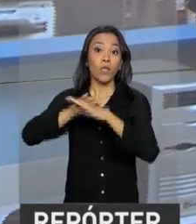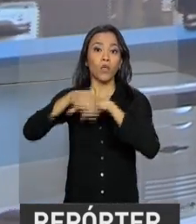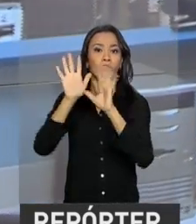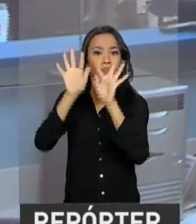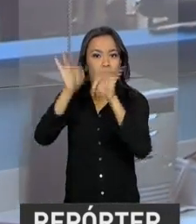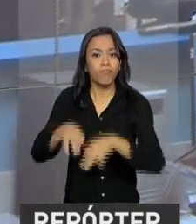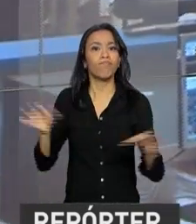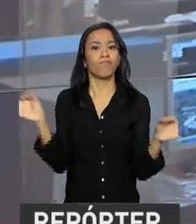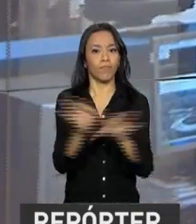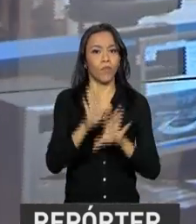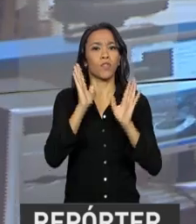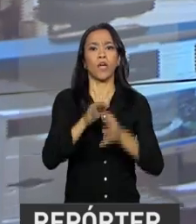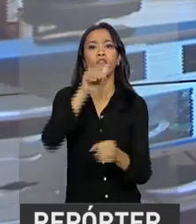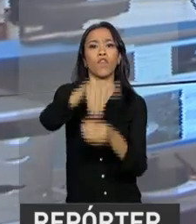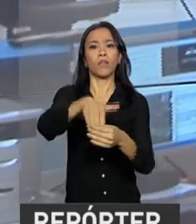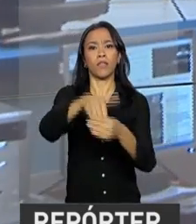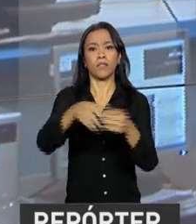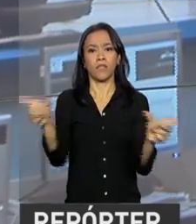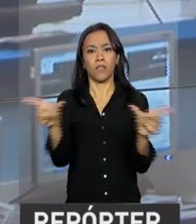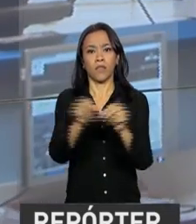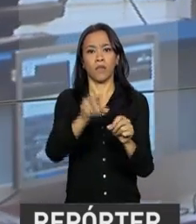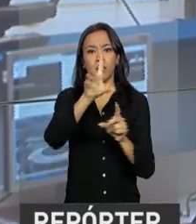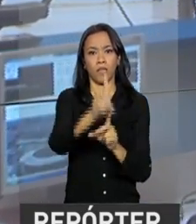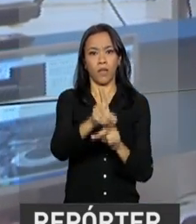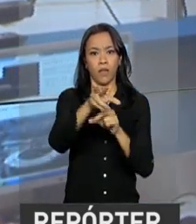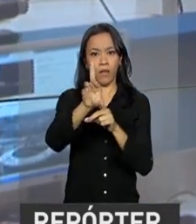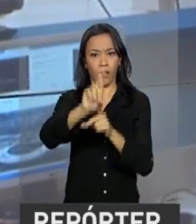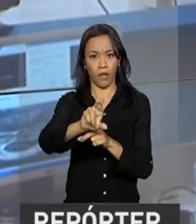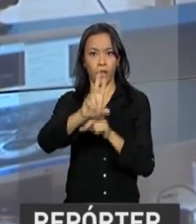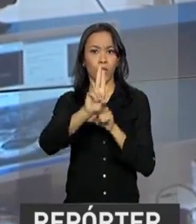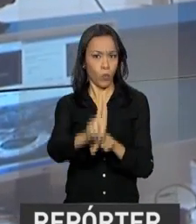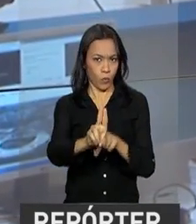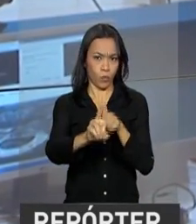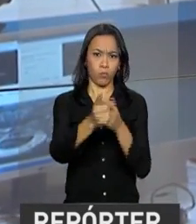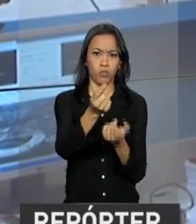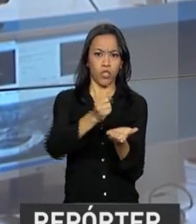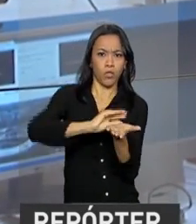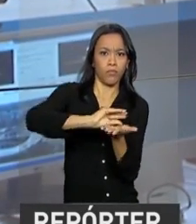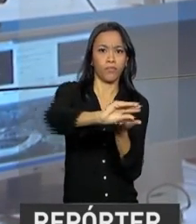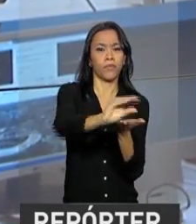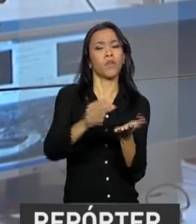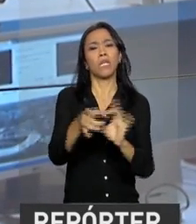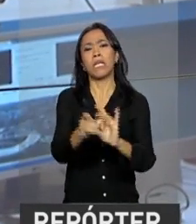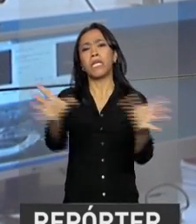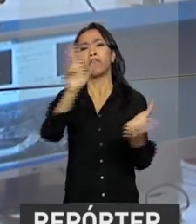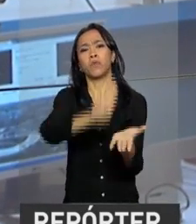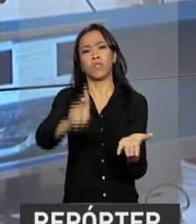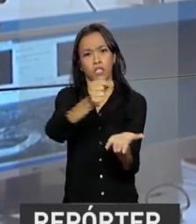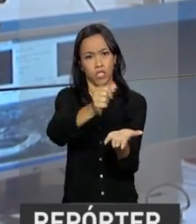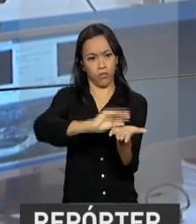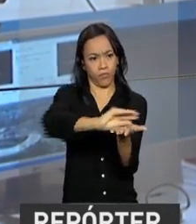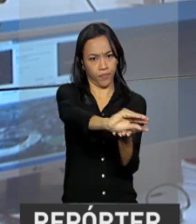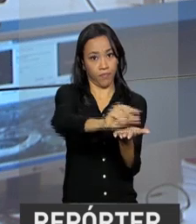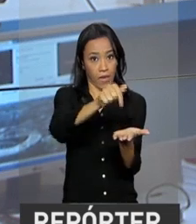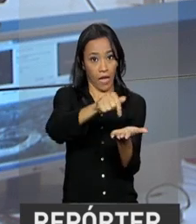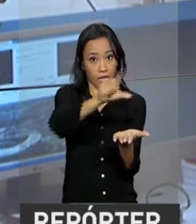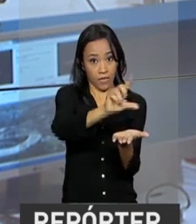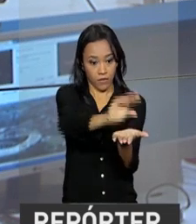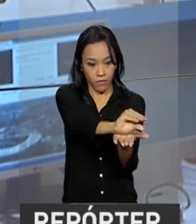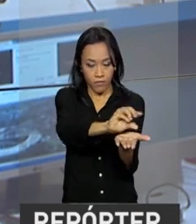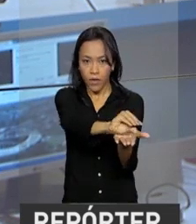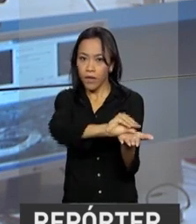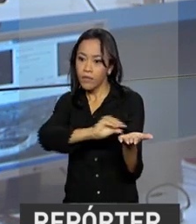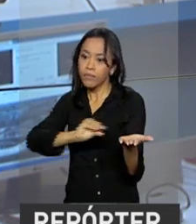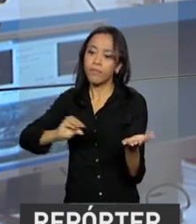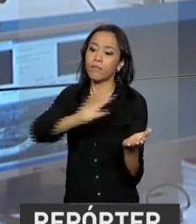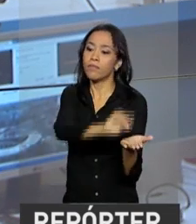desvinculação de receitas da União a chamada dru com isso O governo vai poder usar livremente parte da arrecadação Paulo L